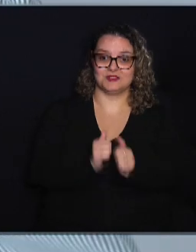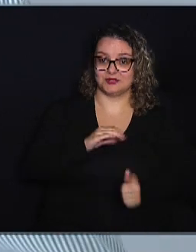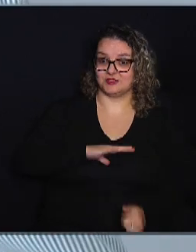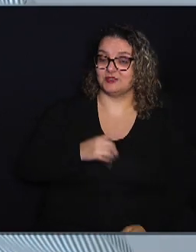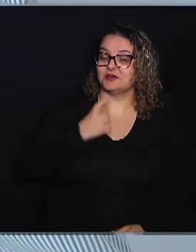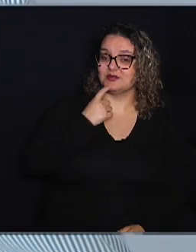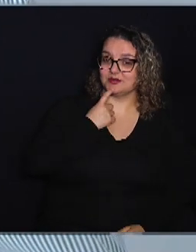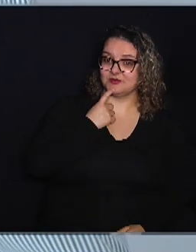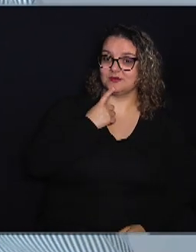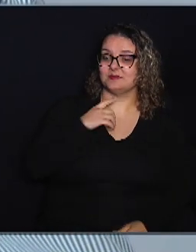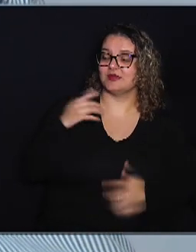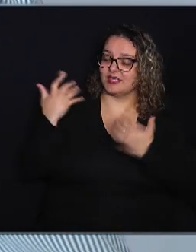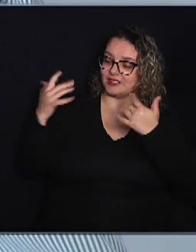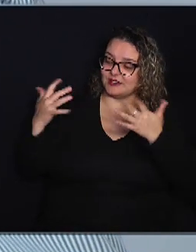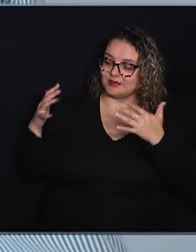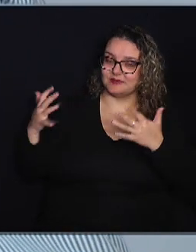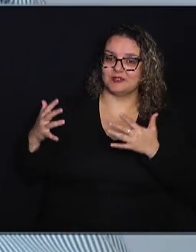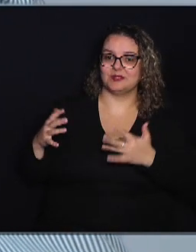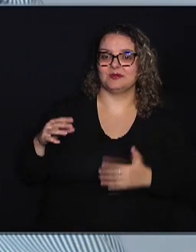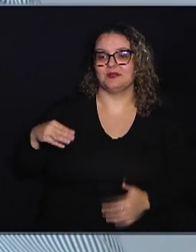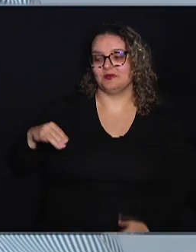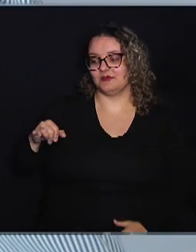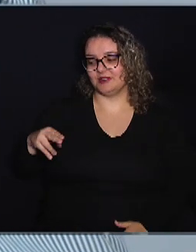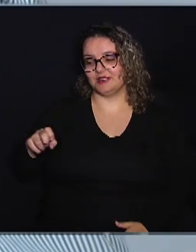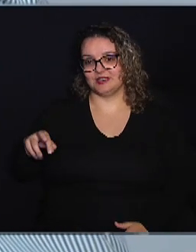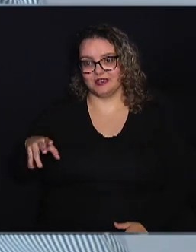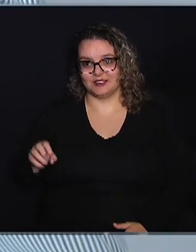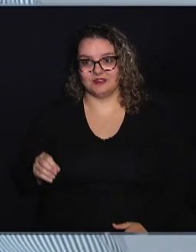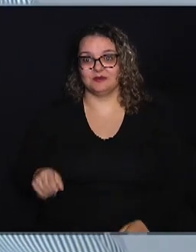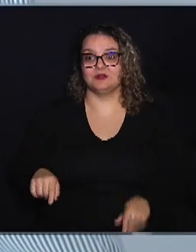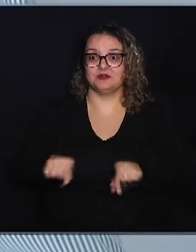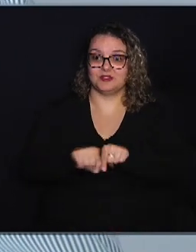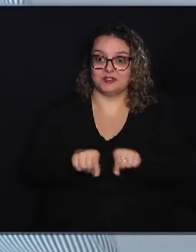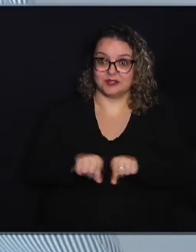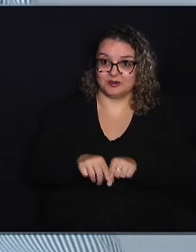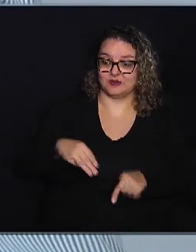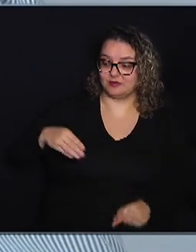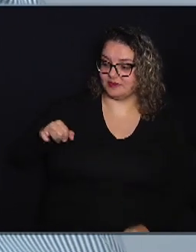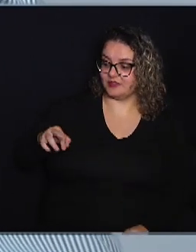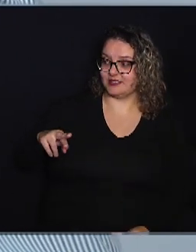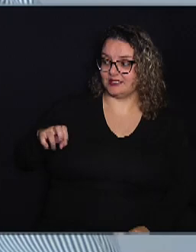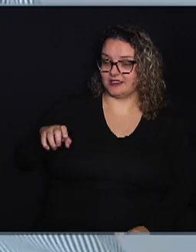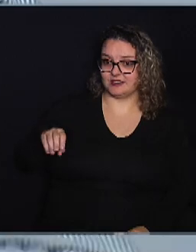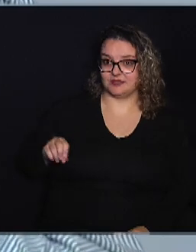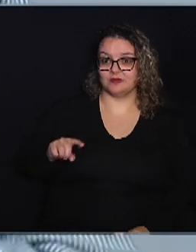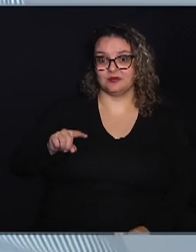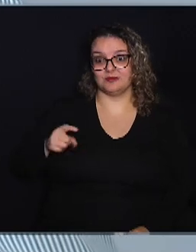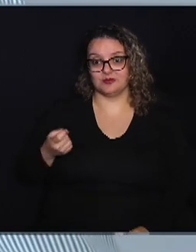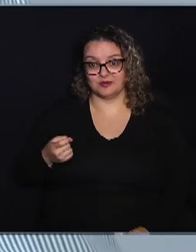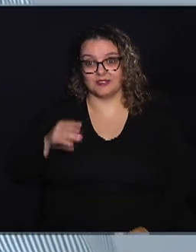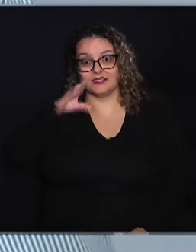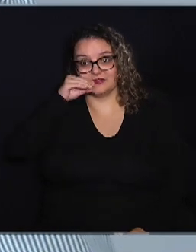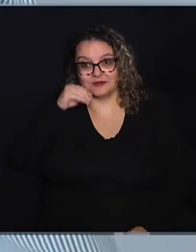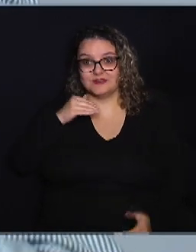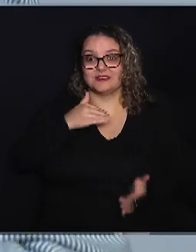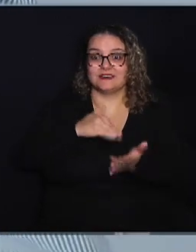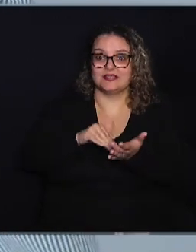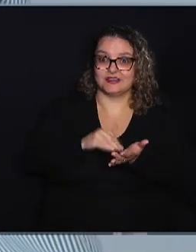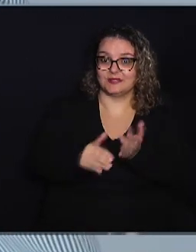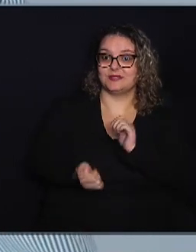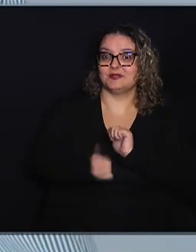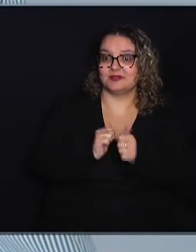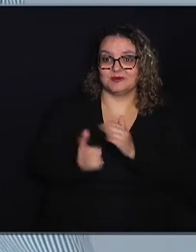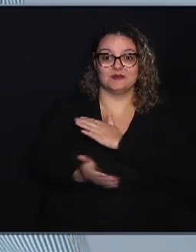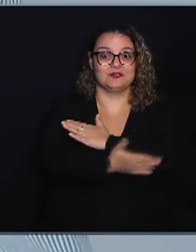Campinas parabenizar o Mineiro. Inclusive, Mineiro foi um ex-funcionário da Secretaria de Esporte, nos